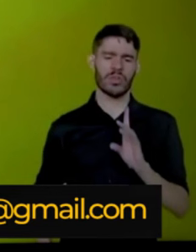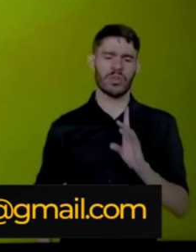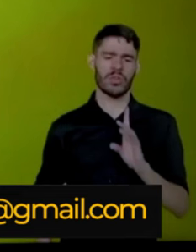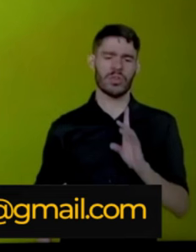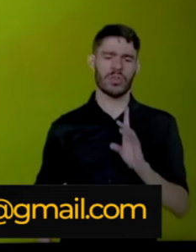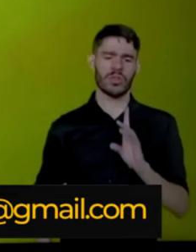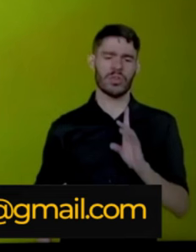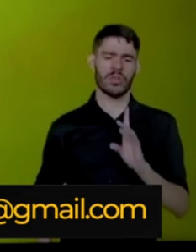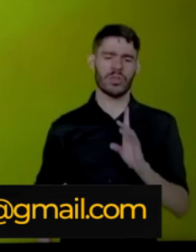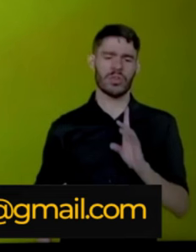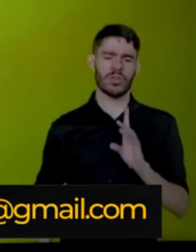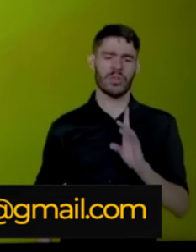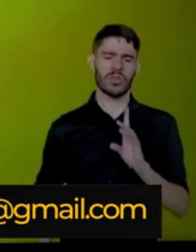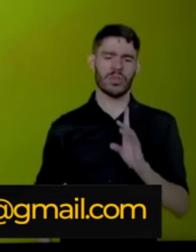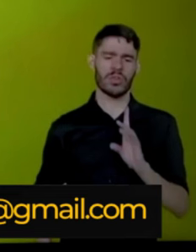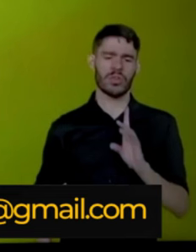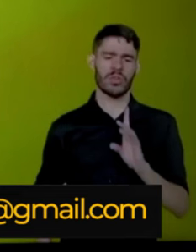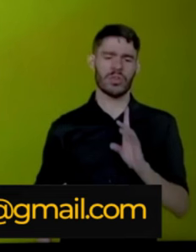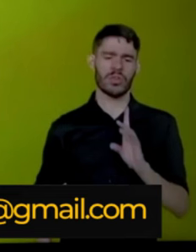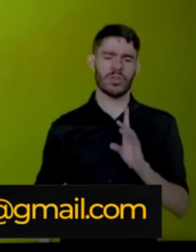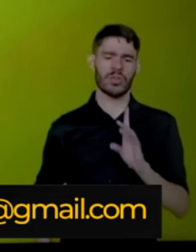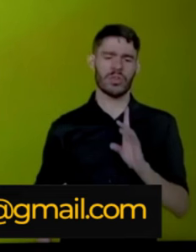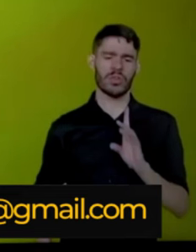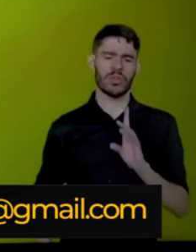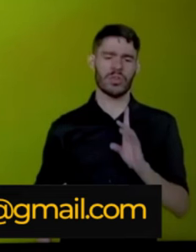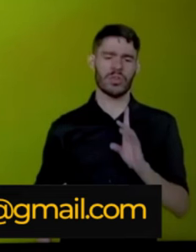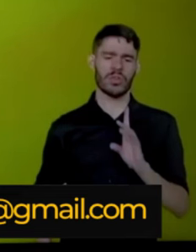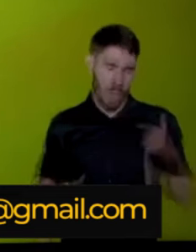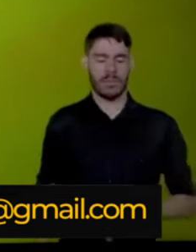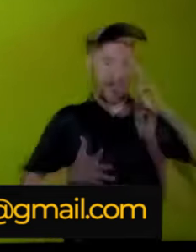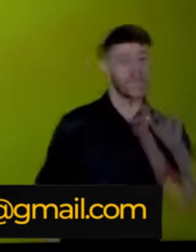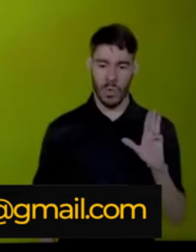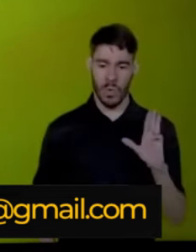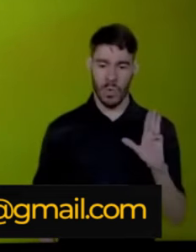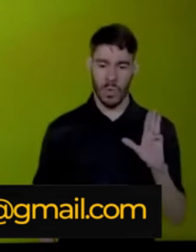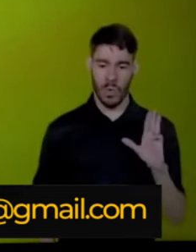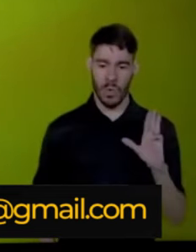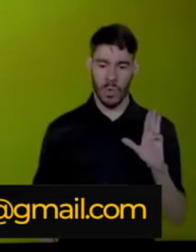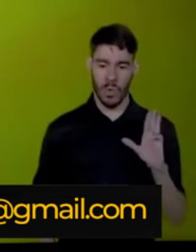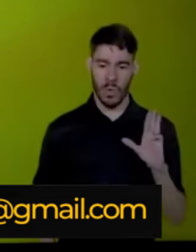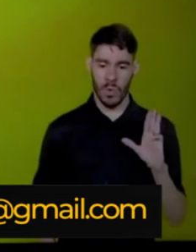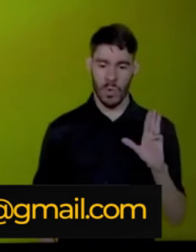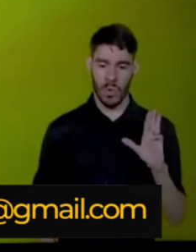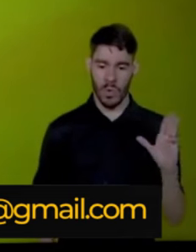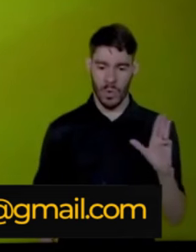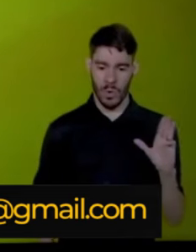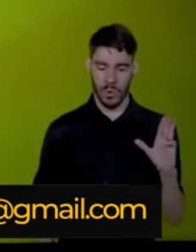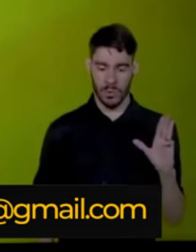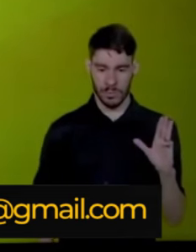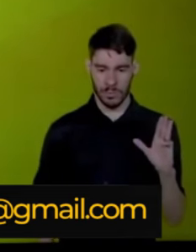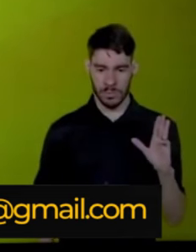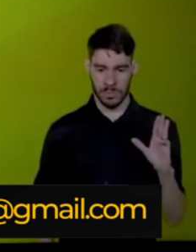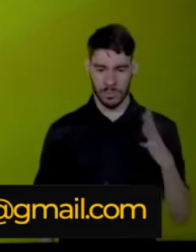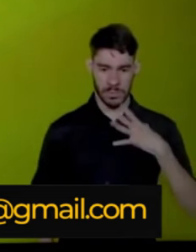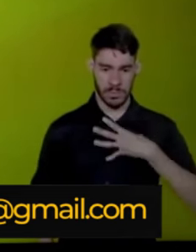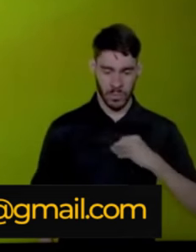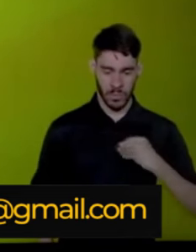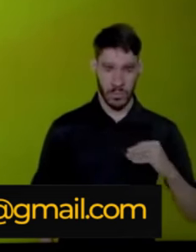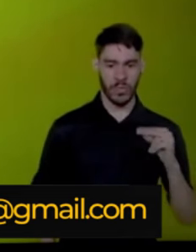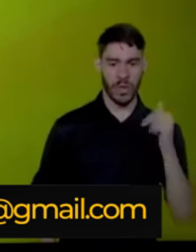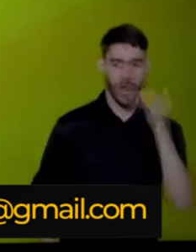a eu sou favor aborto ela deveria ter abortado mas vamos lá vamos lá filho de Dona